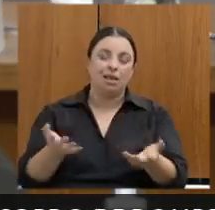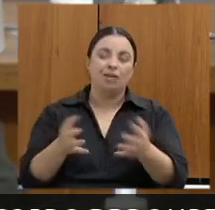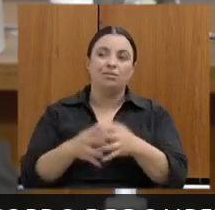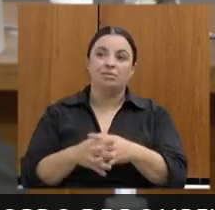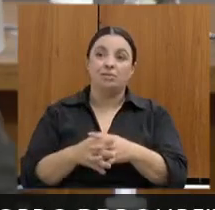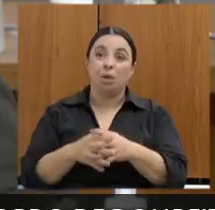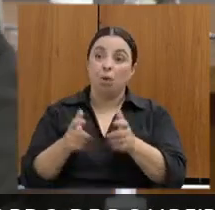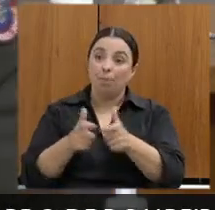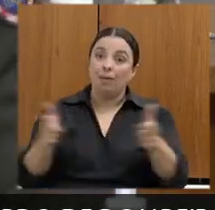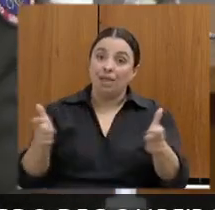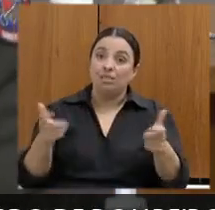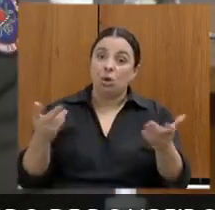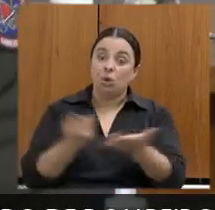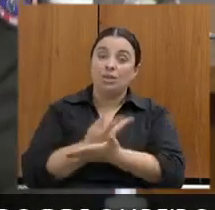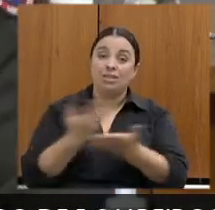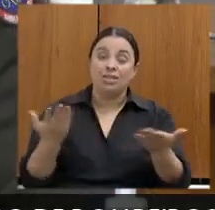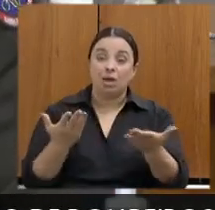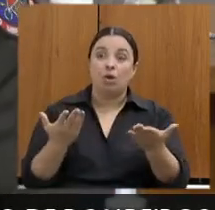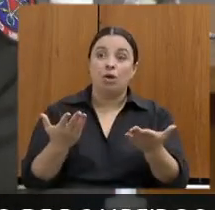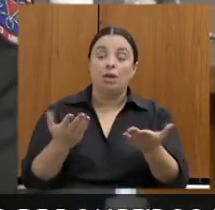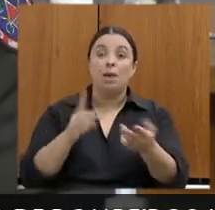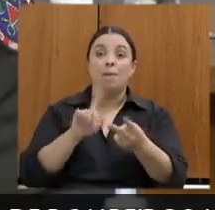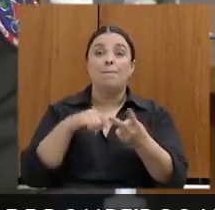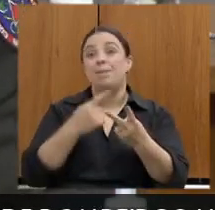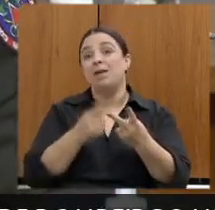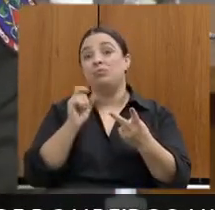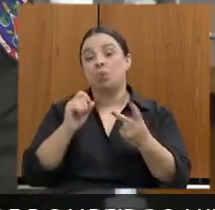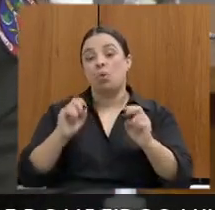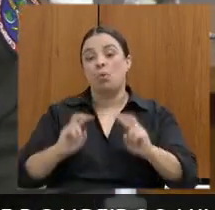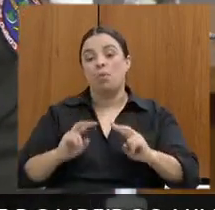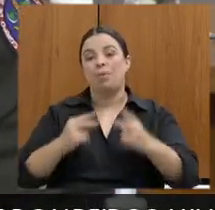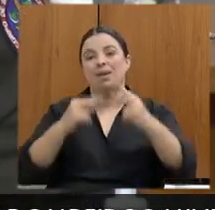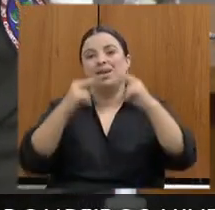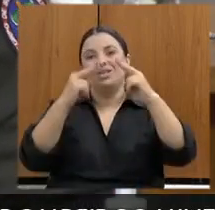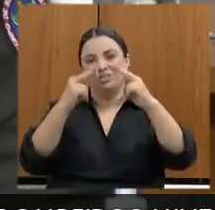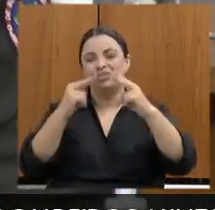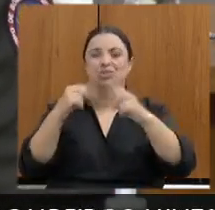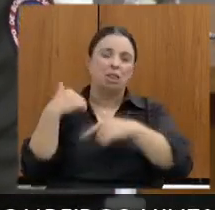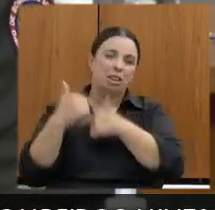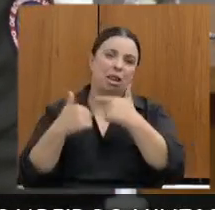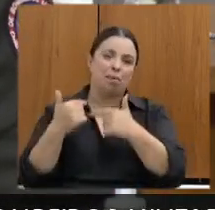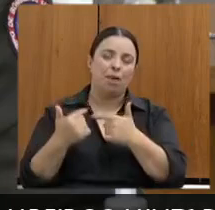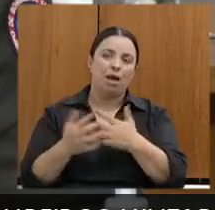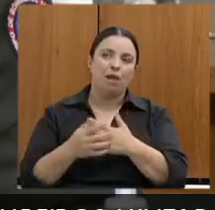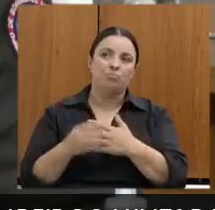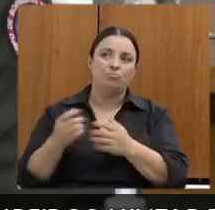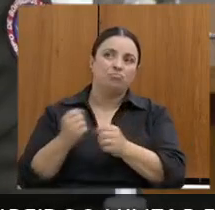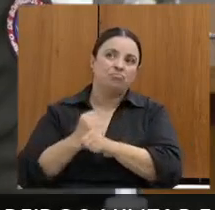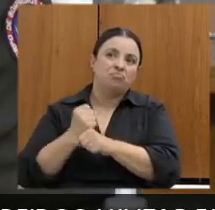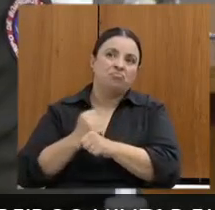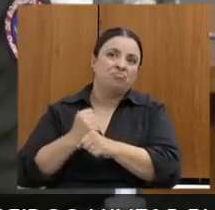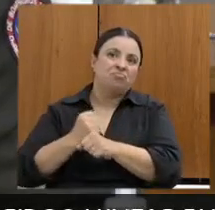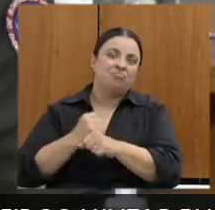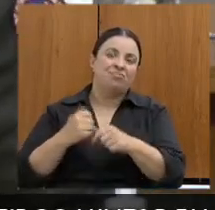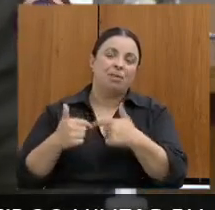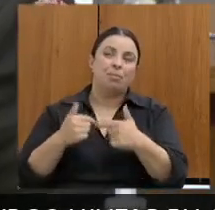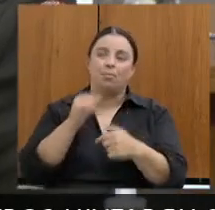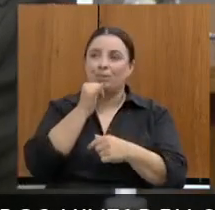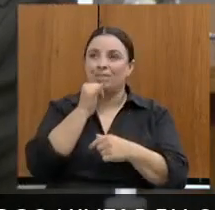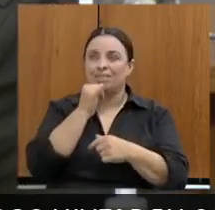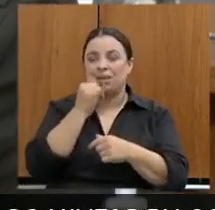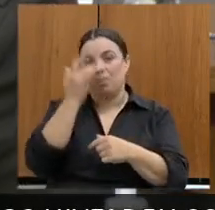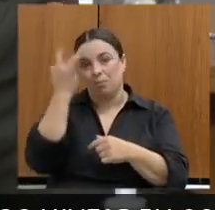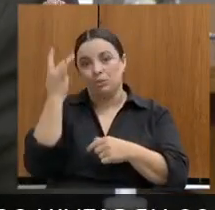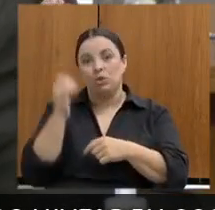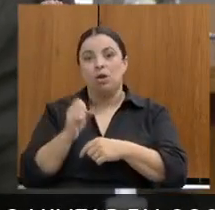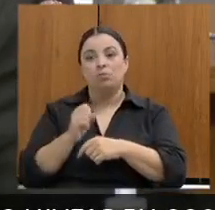mas também de um plano de carreira Porque é muito ruim você ter uma entrada que seja tão